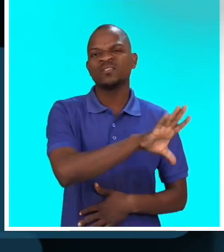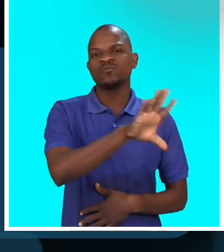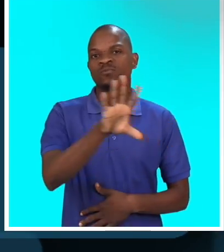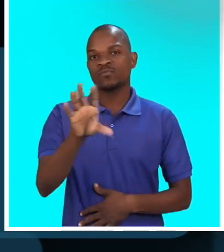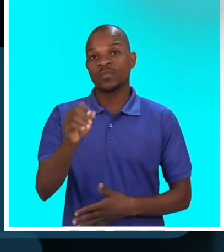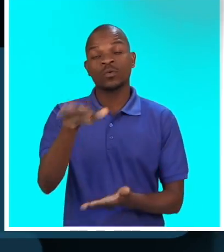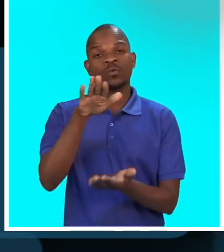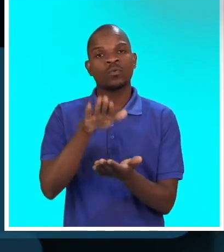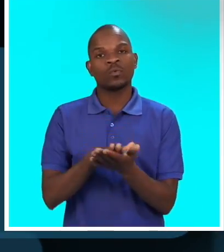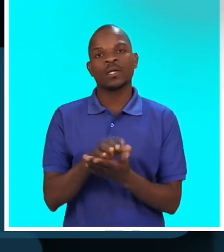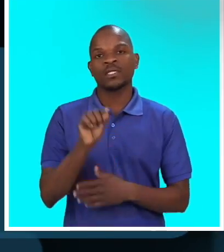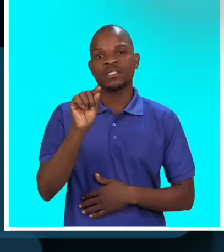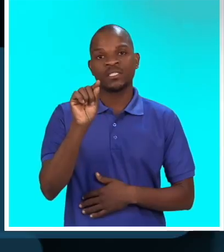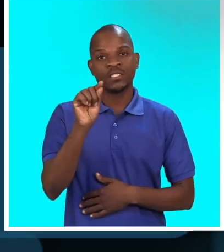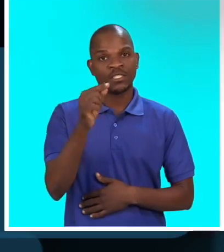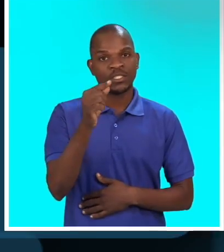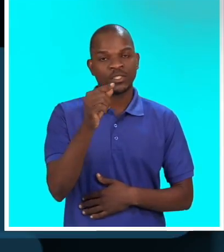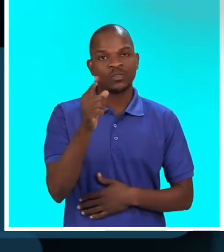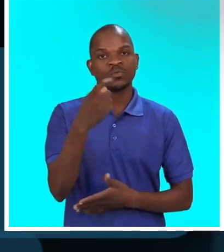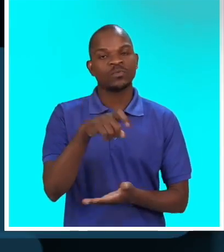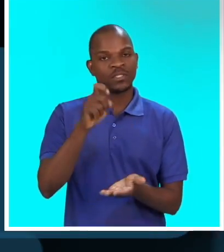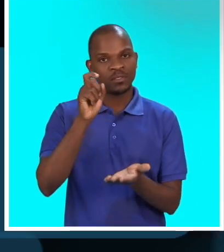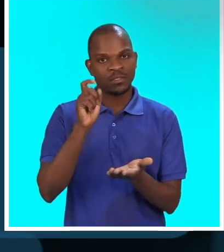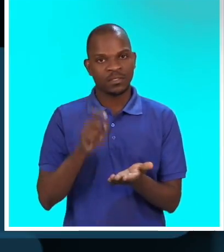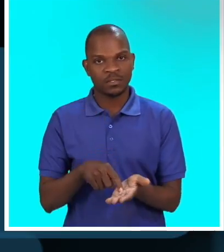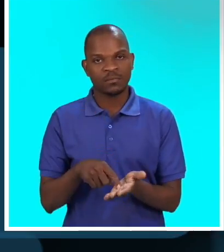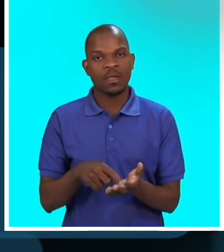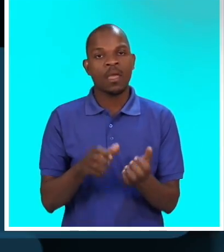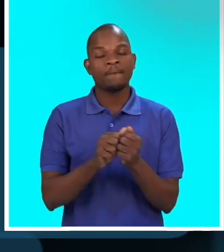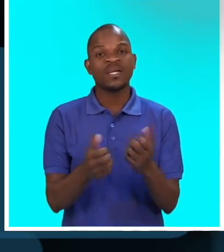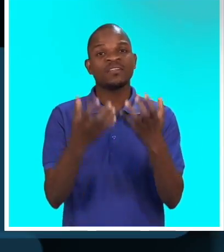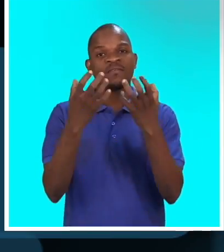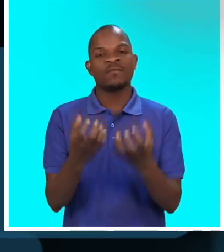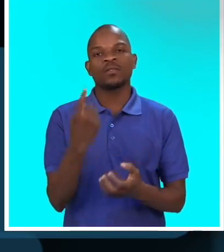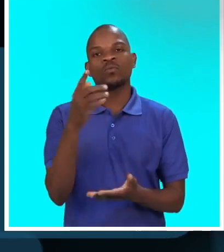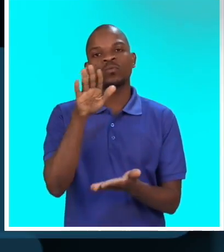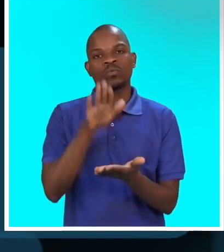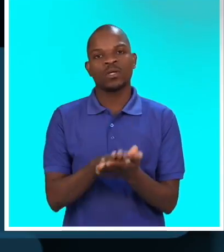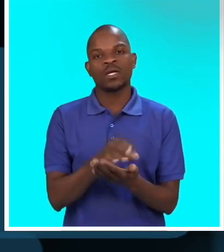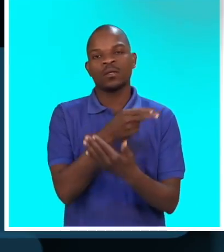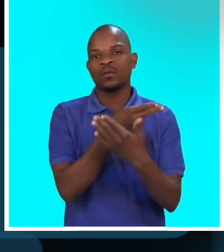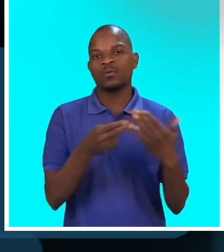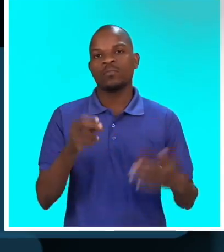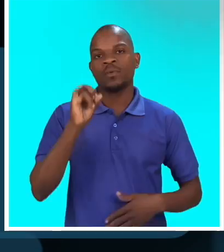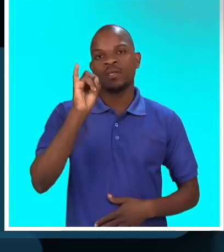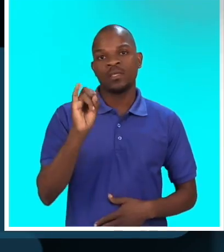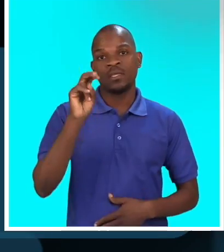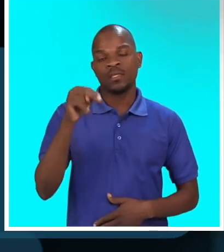todos os distritos municipais, menos a Inhaca.